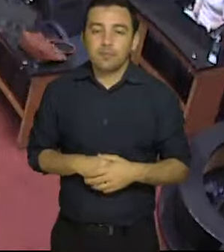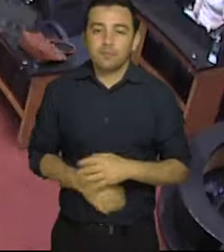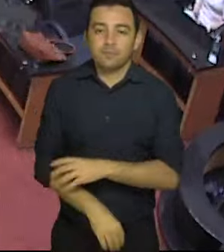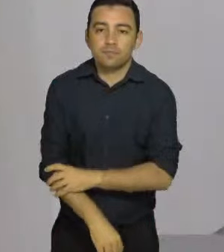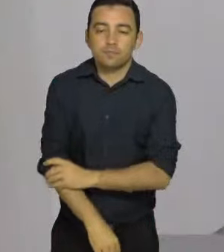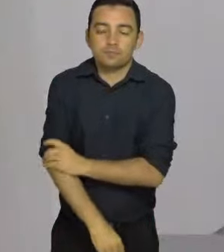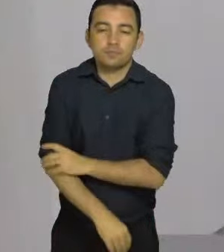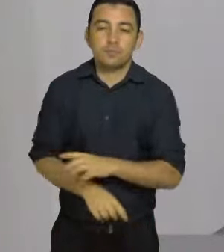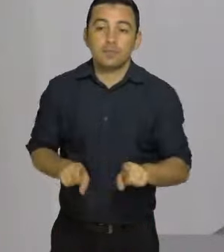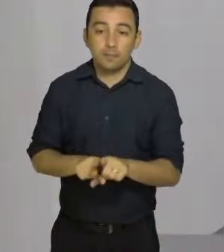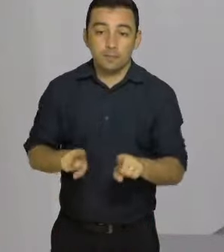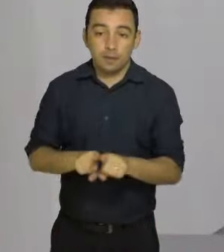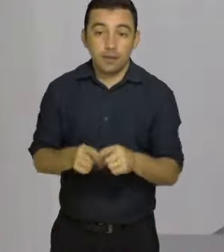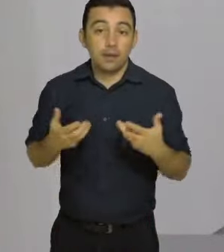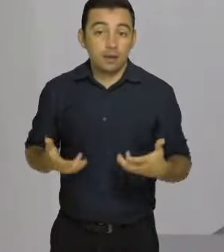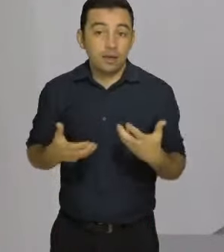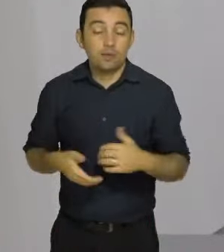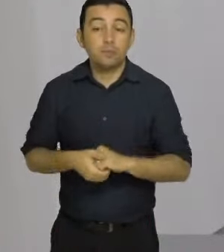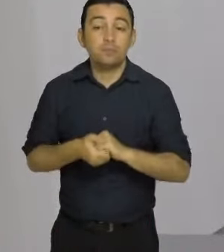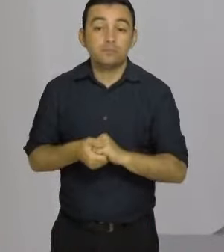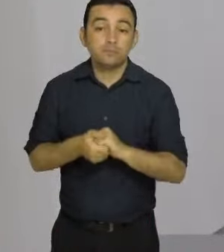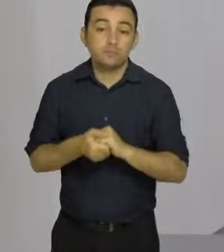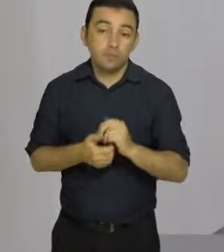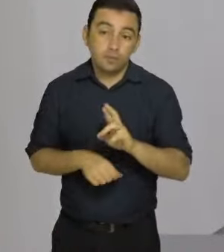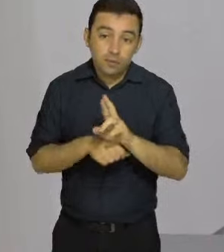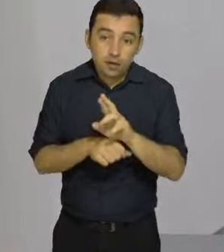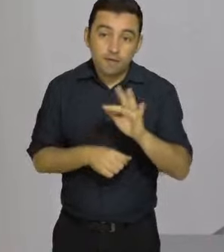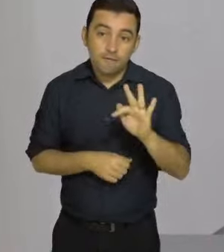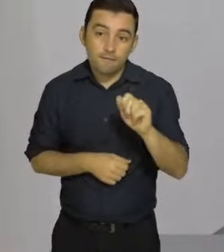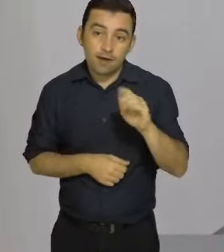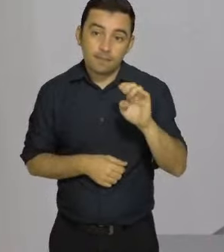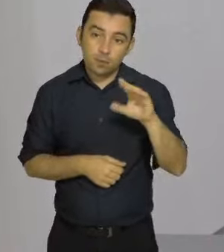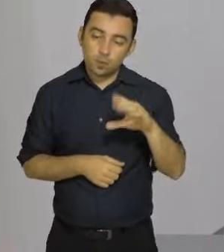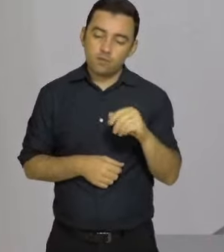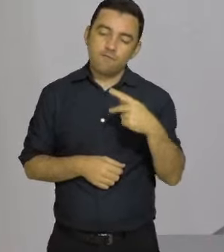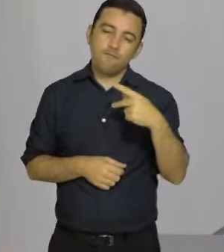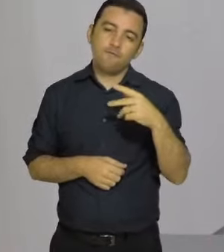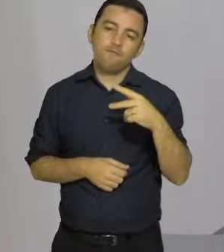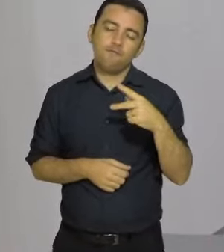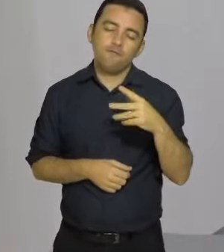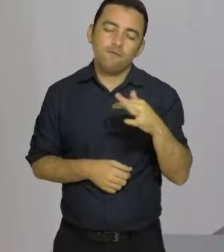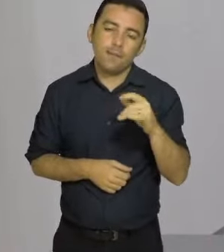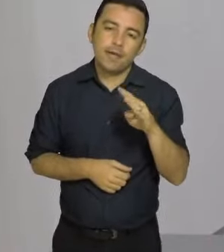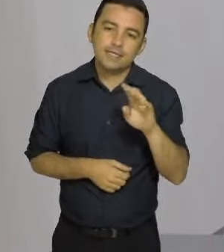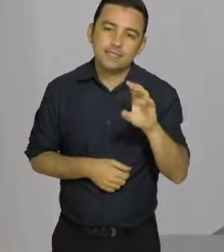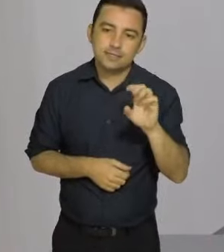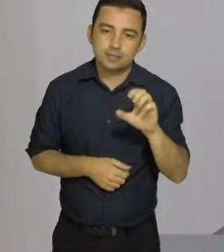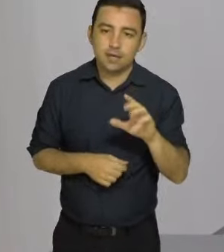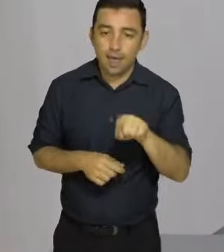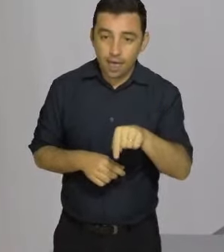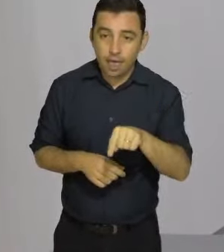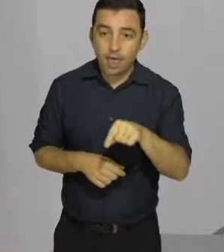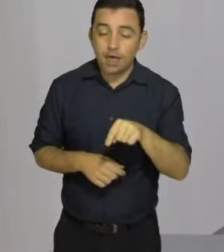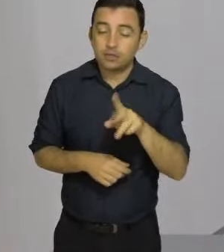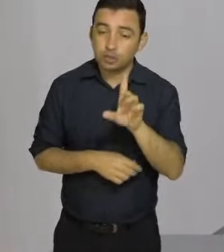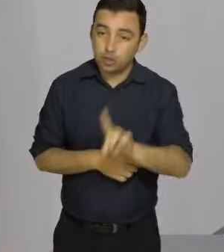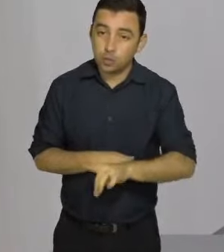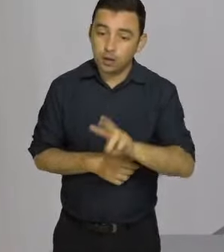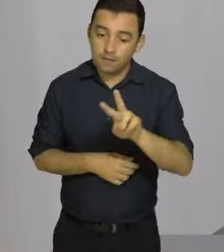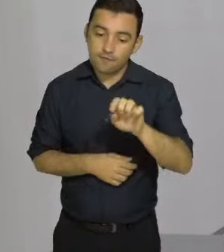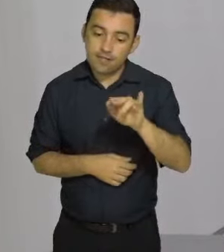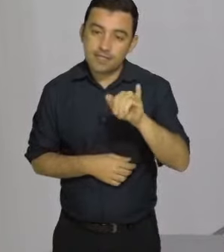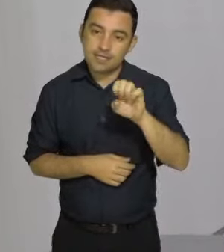Quero cumprimentar em nome do Fábio da FAPESC, a diretora que vejo aqui, e a Vanessa